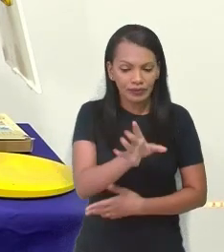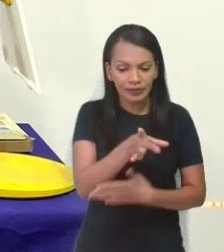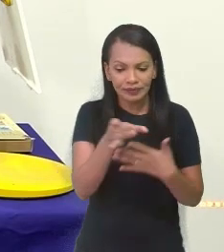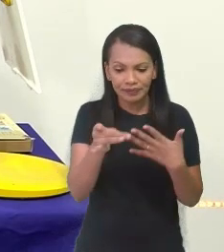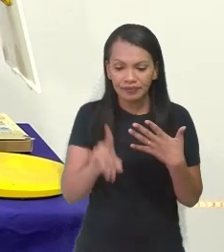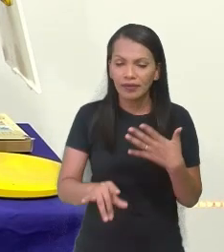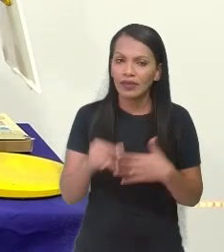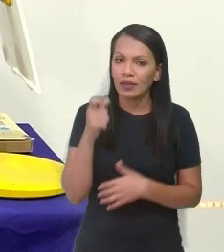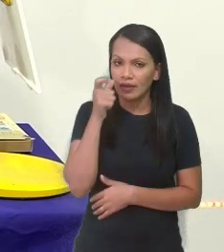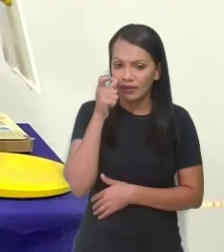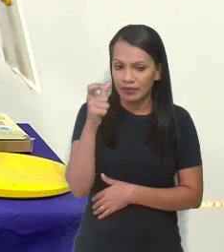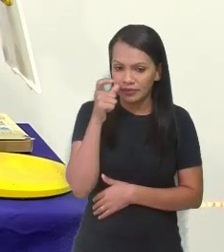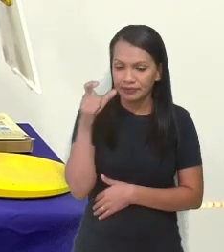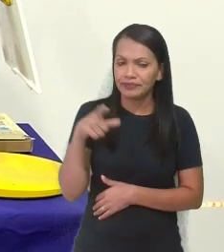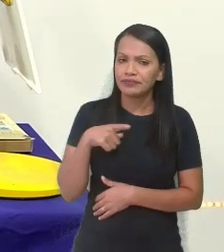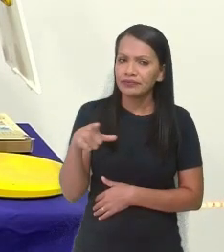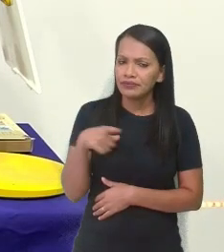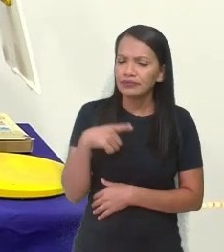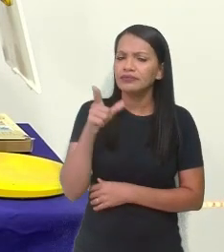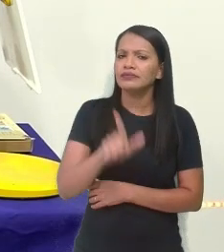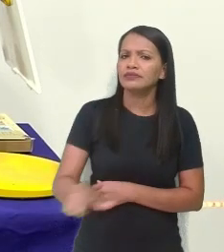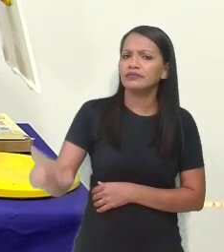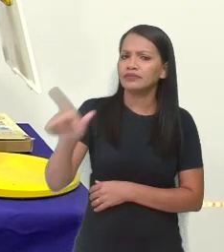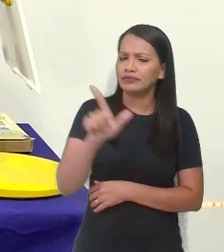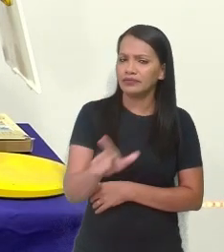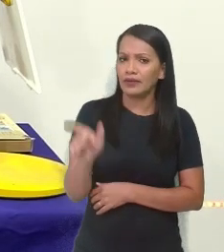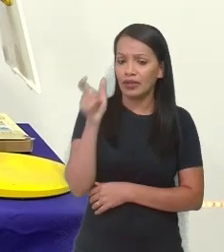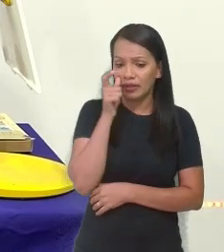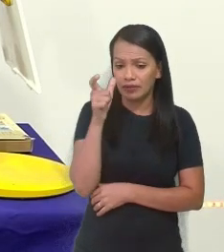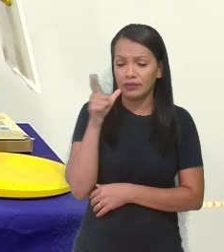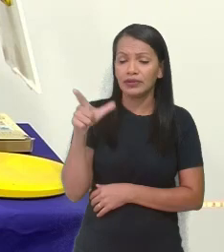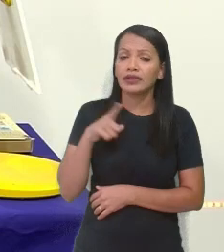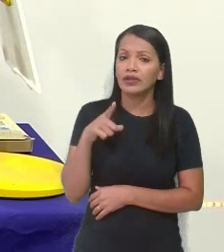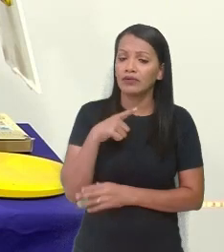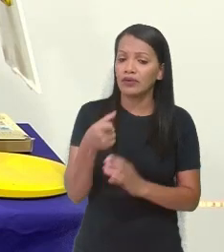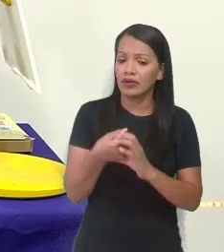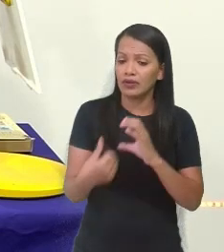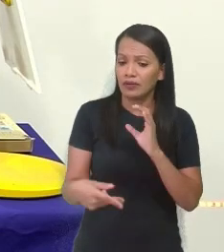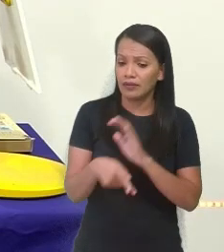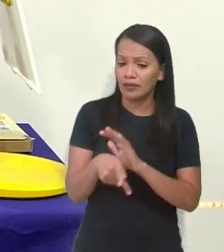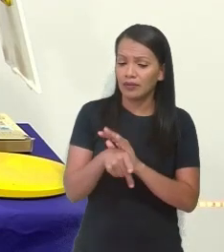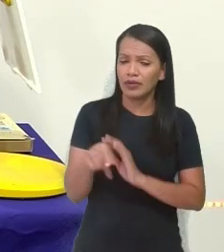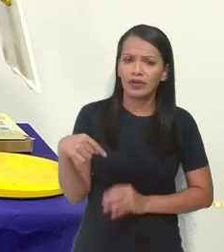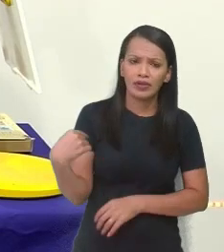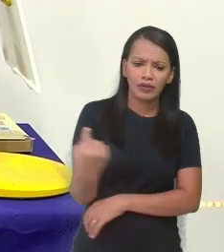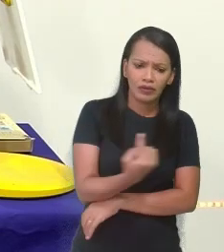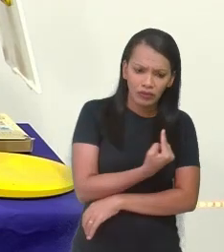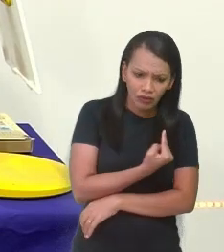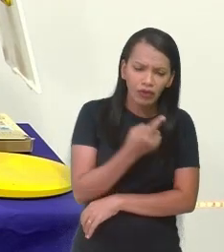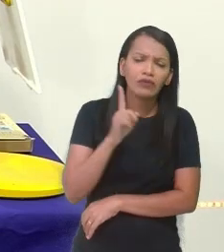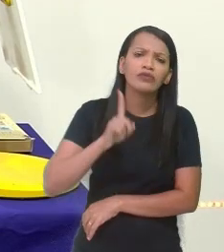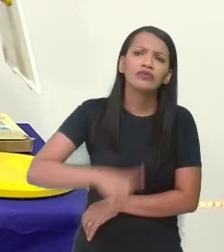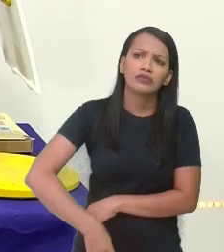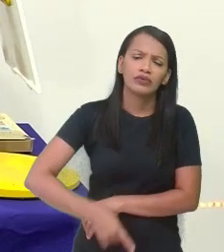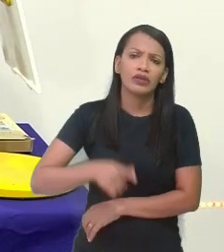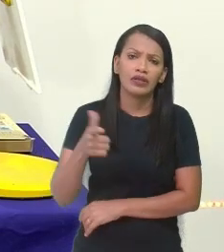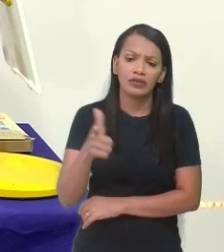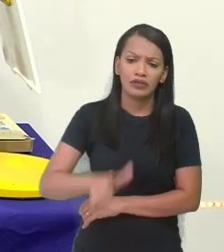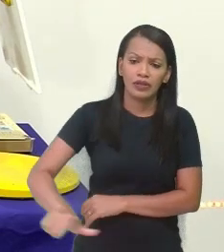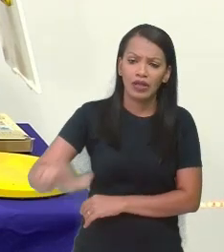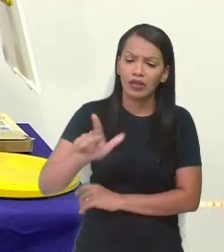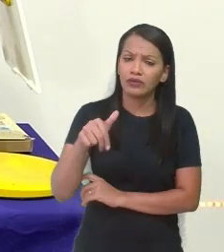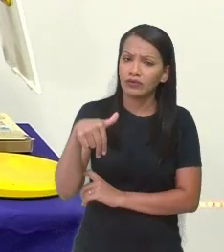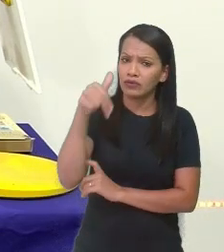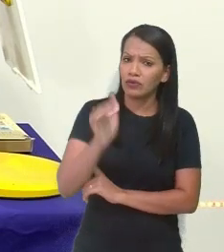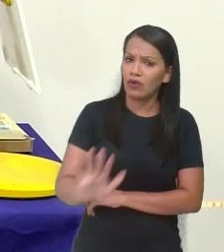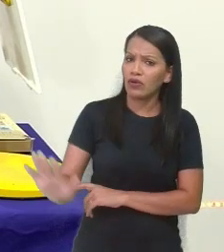nosso cordel, ele tem uma característica nossa, tá? Às vezes as pessoas falam que o cordel é do